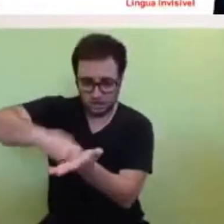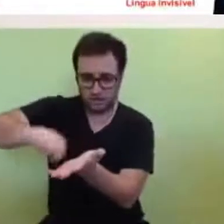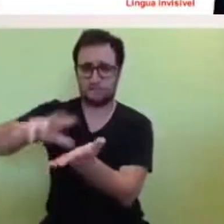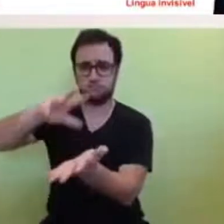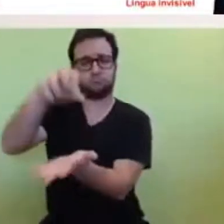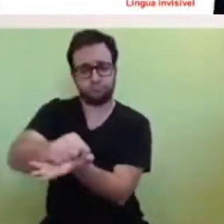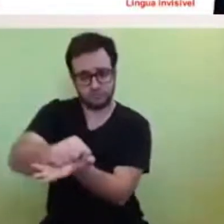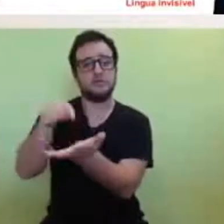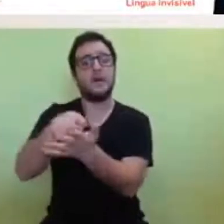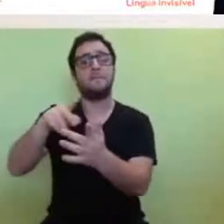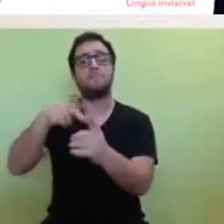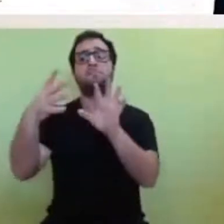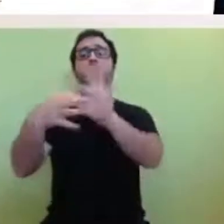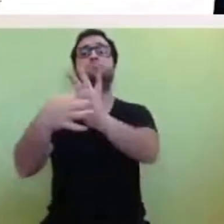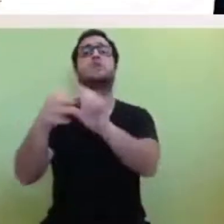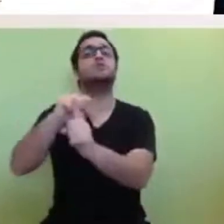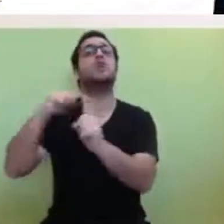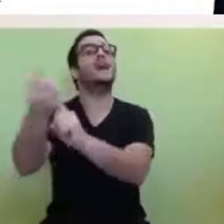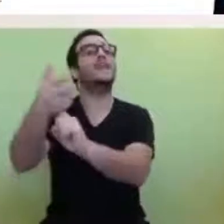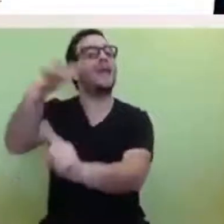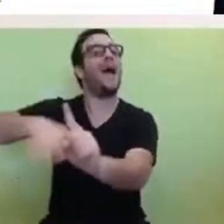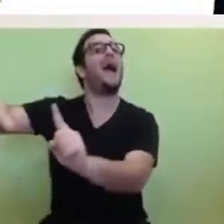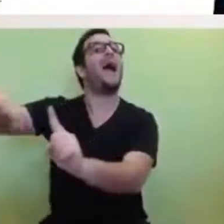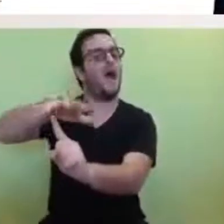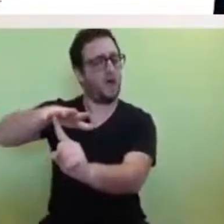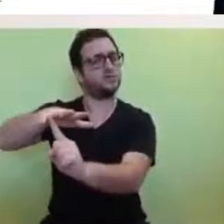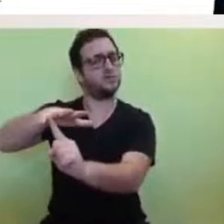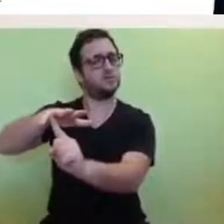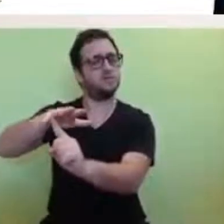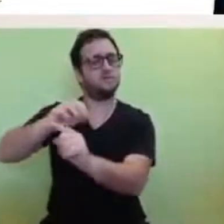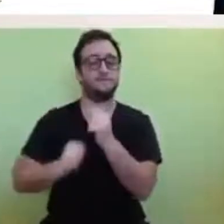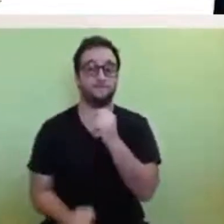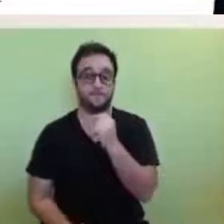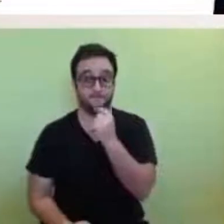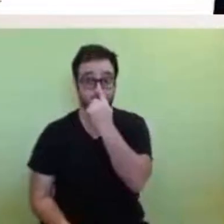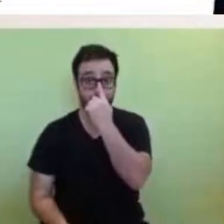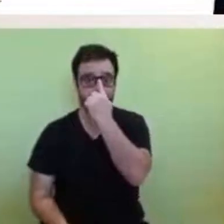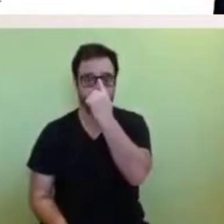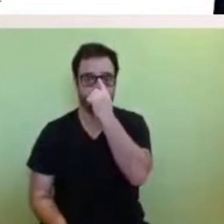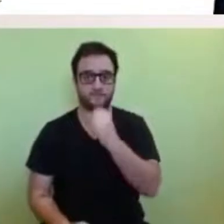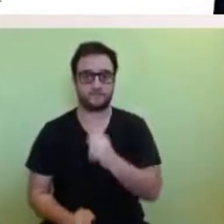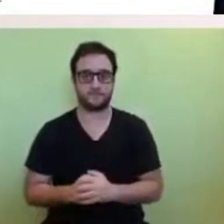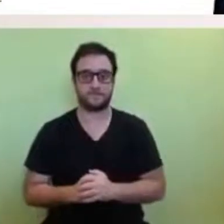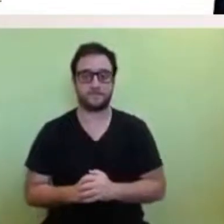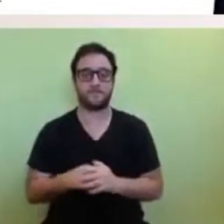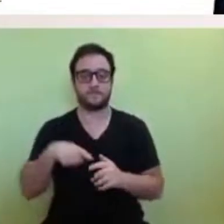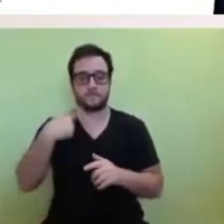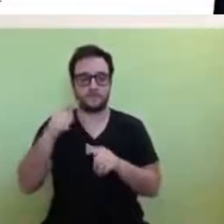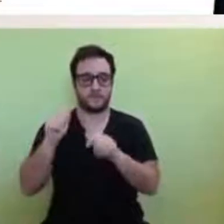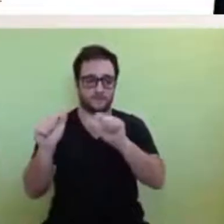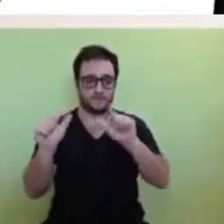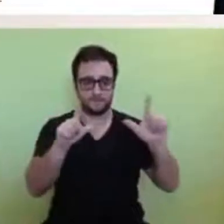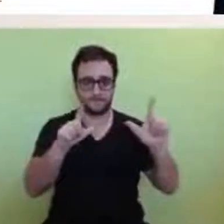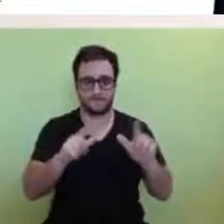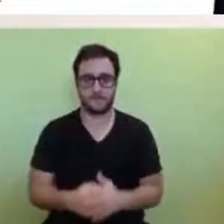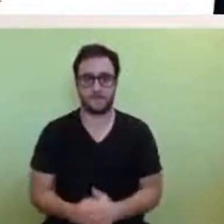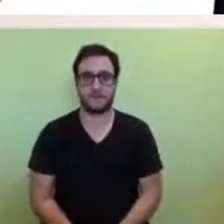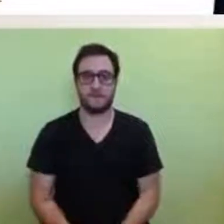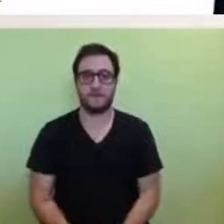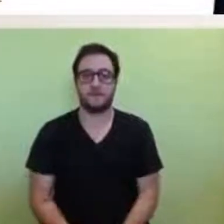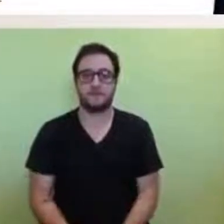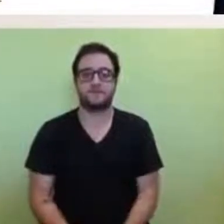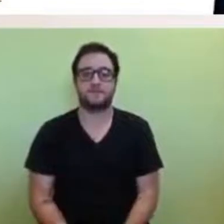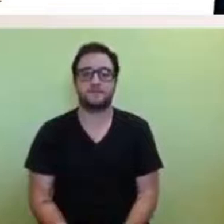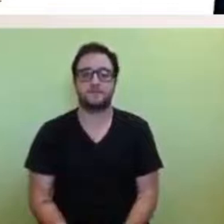Warley, pode passar o quarto slide? Que tem a ver com o que eu estou falando? Talvez as pessoas pensem assim: ah, não,